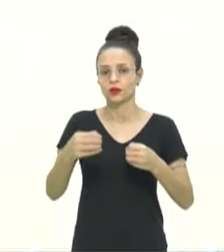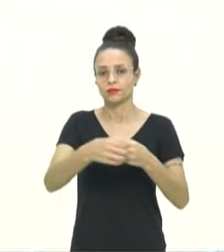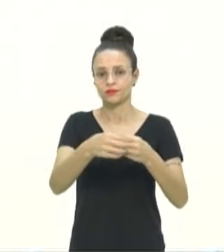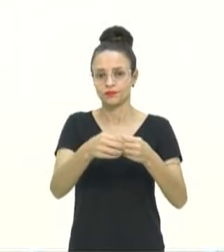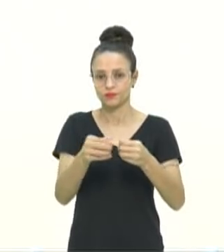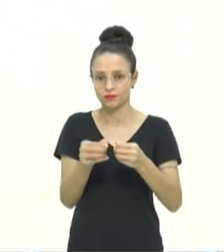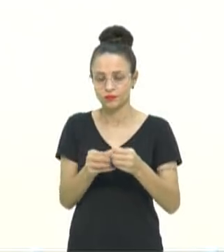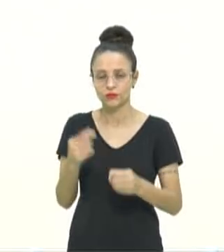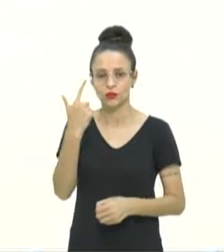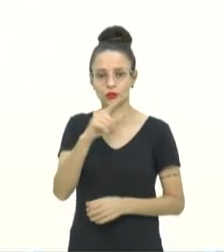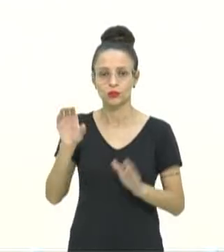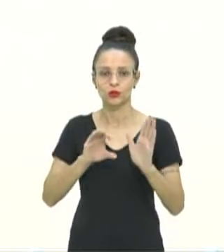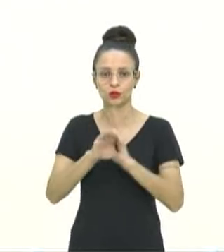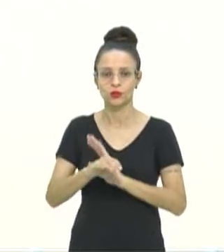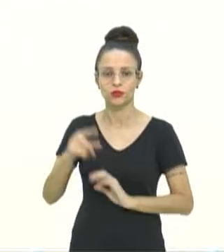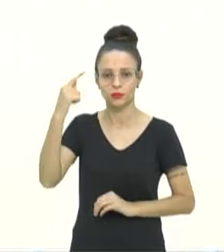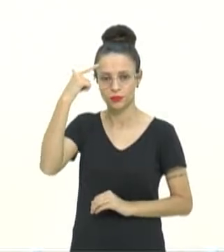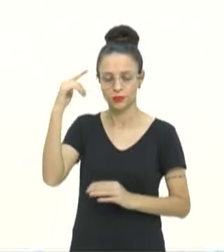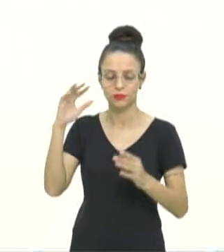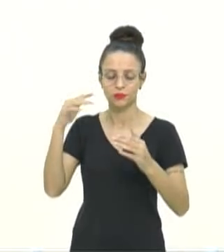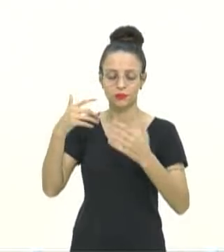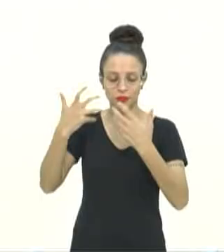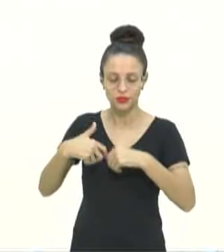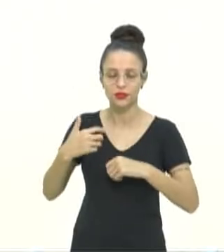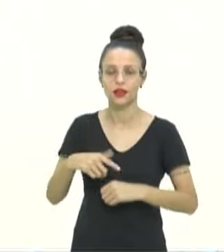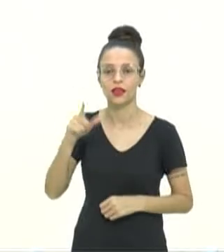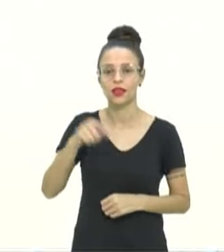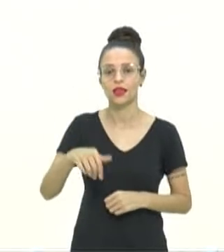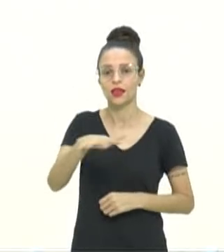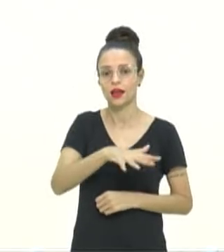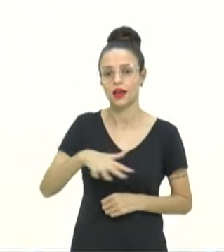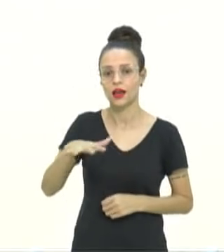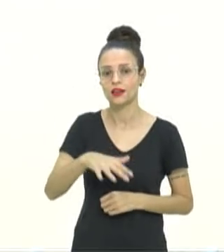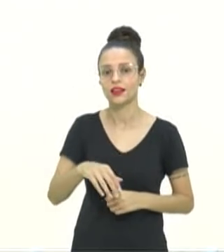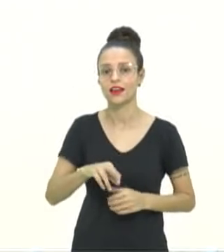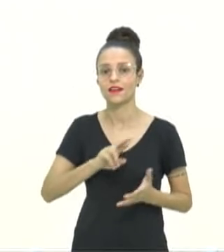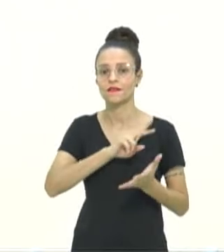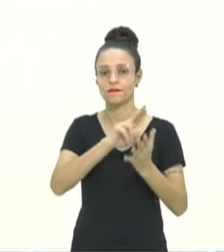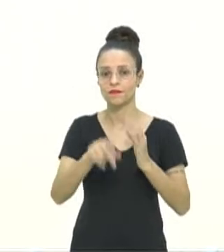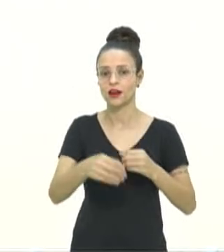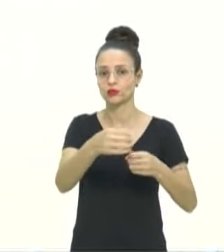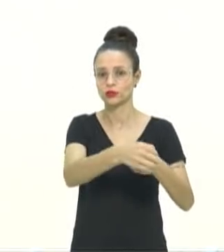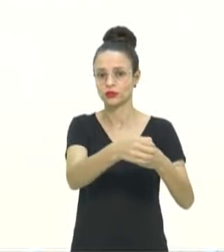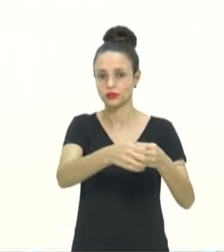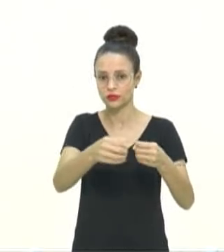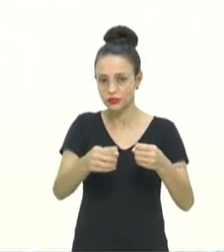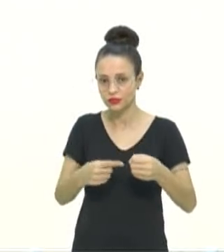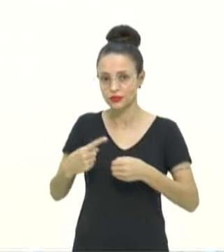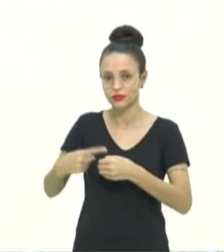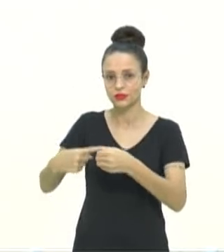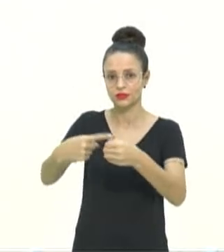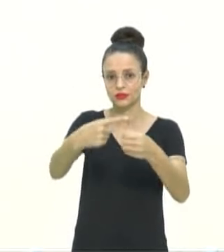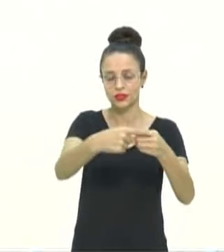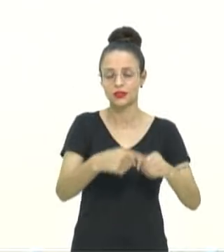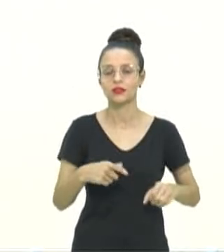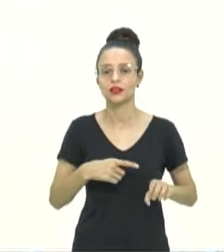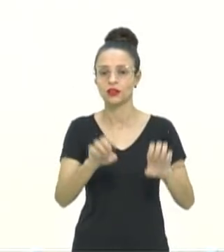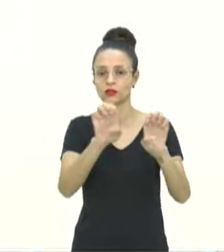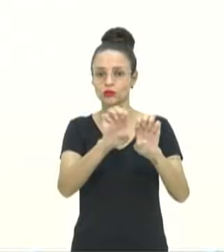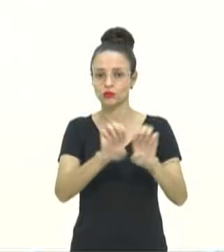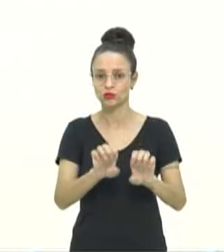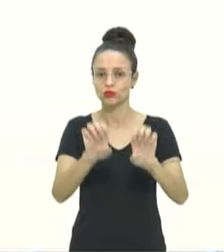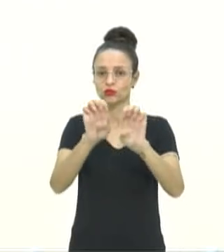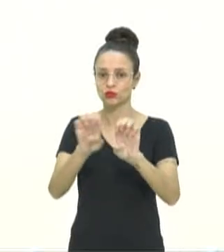metropolitana, último conceito ali para a gente pensar junto. É uma área formada por vários municípios que tem uma estrutura ou